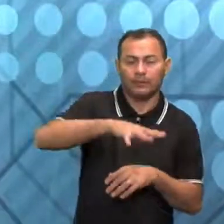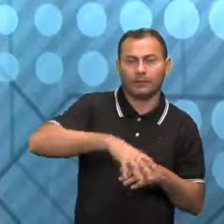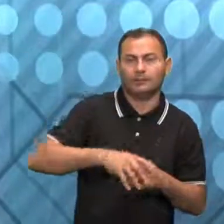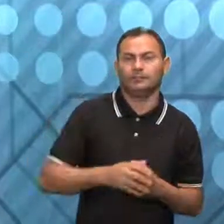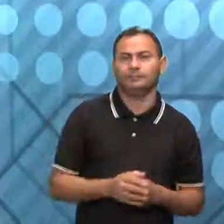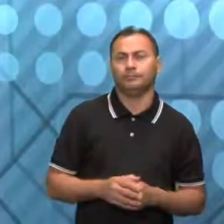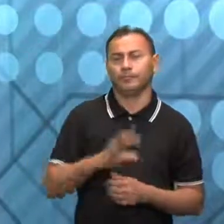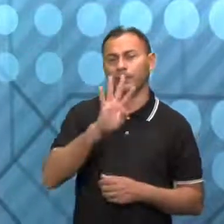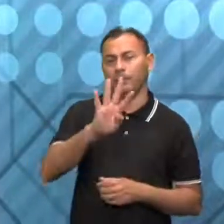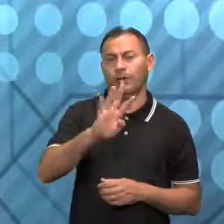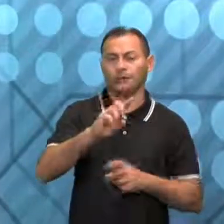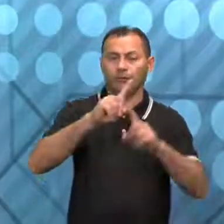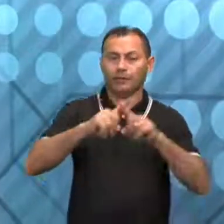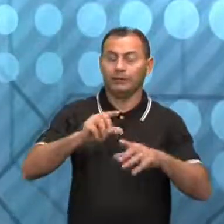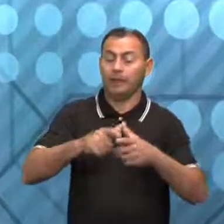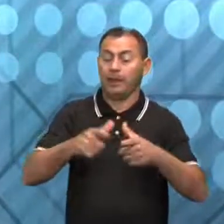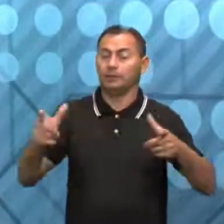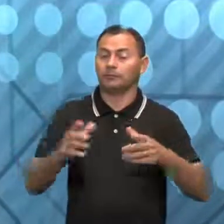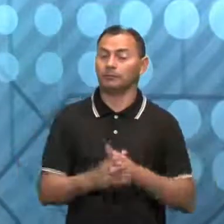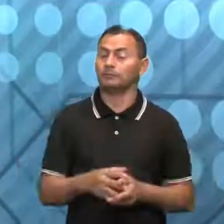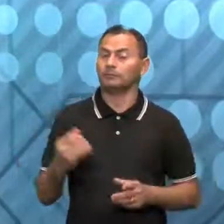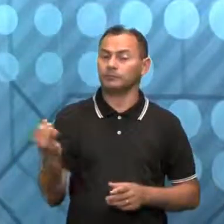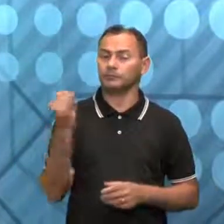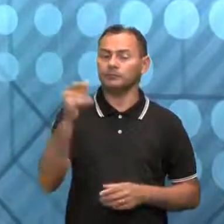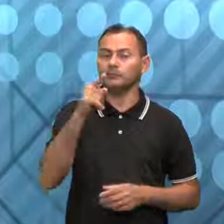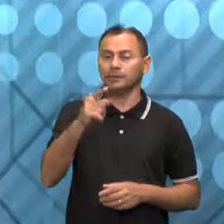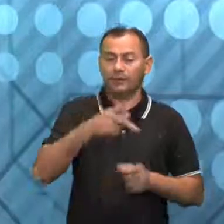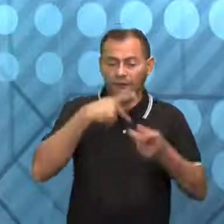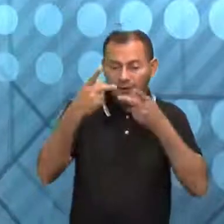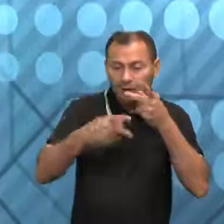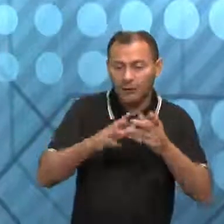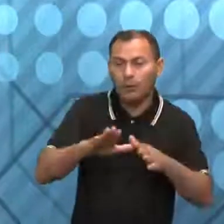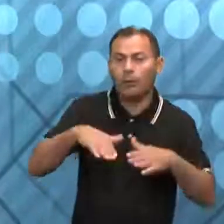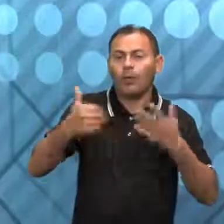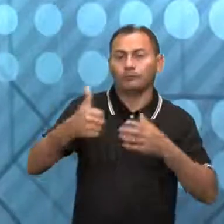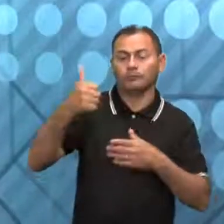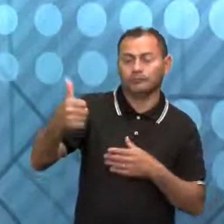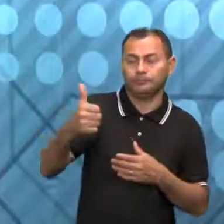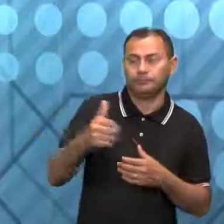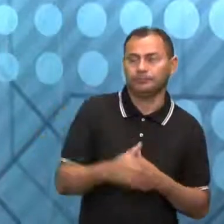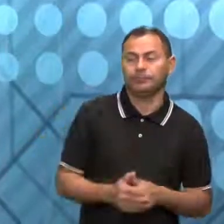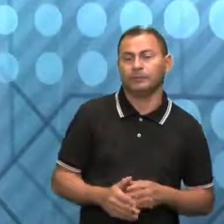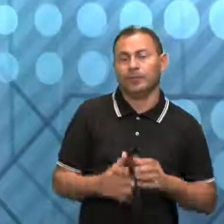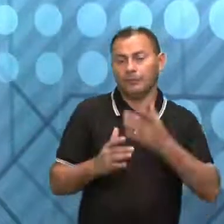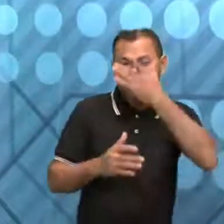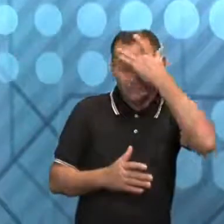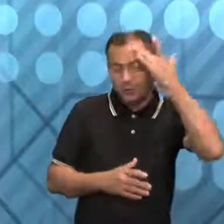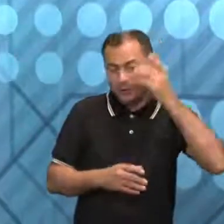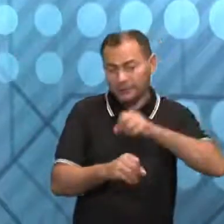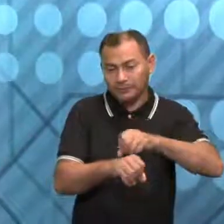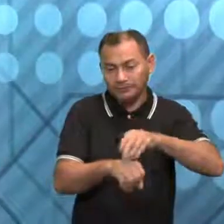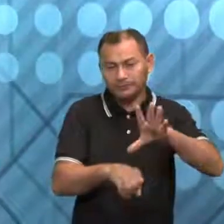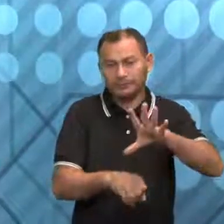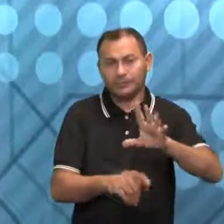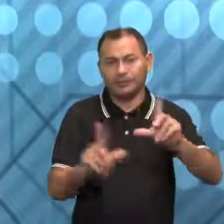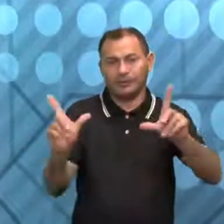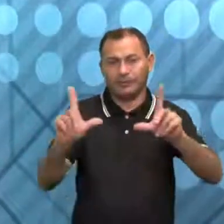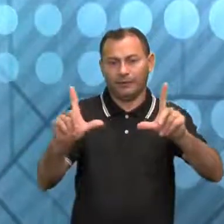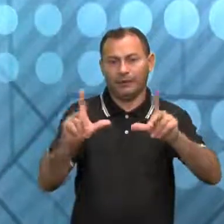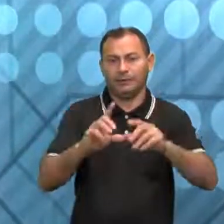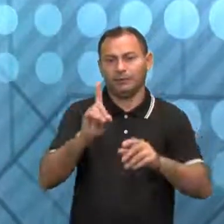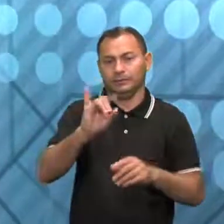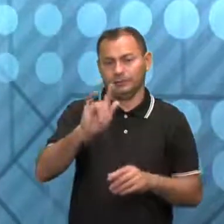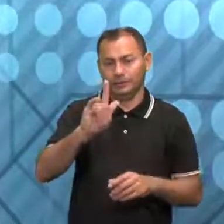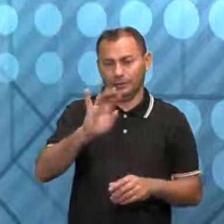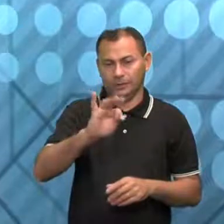público 4 vezes maior. Então é um ponto muito importante para você falar quais as vantagens do cara transmitir em TV